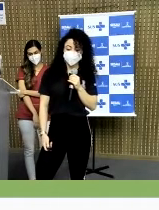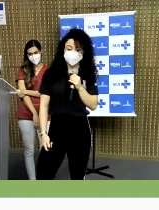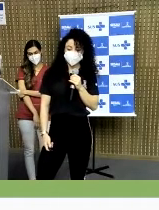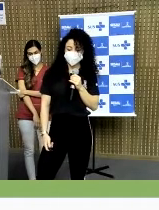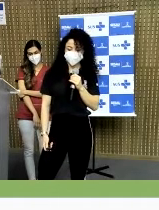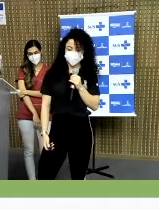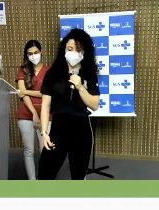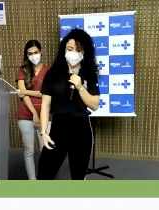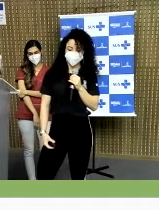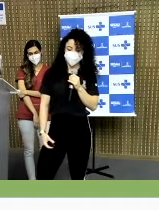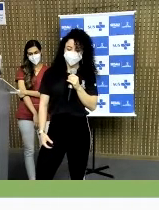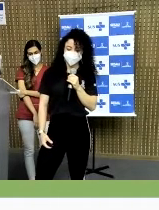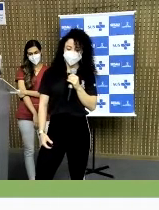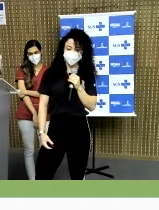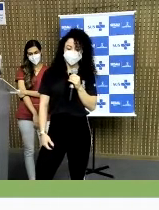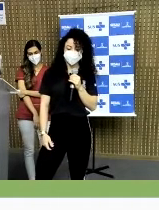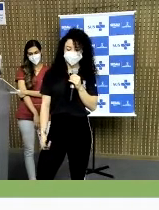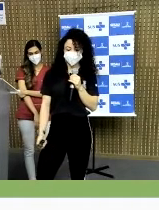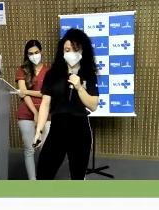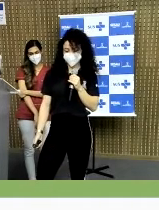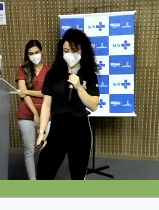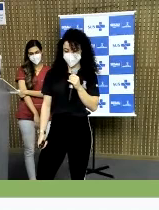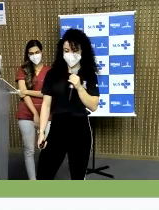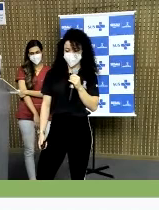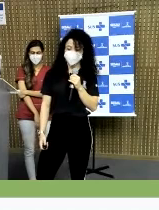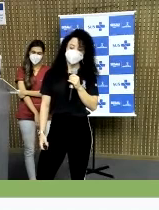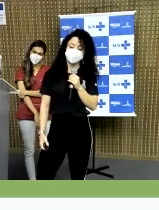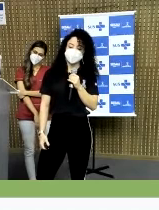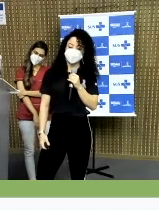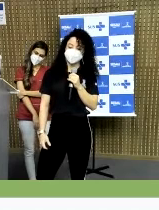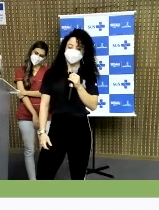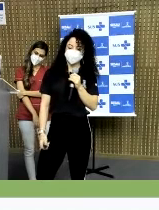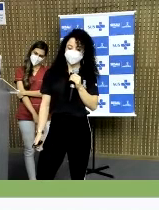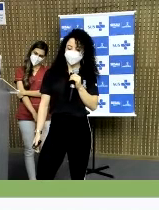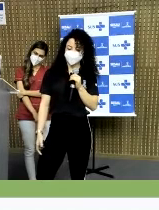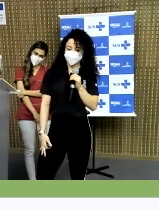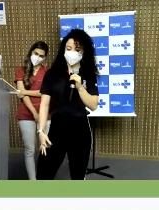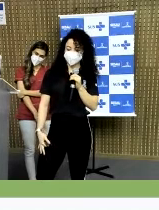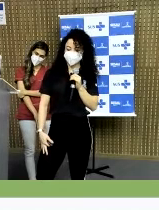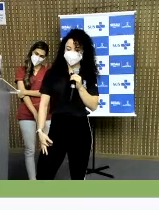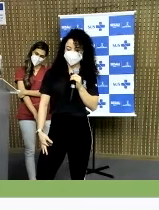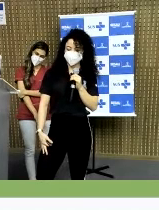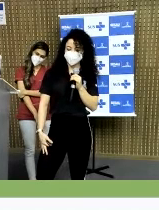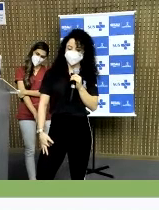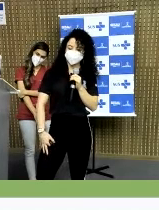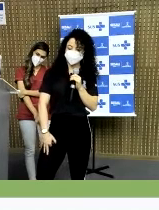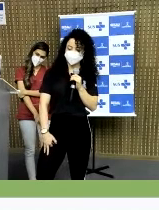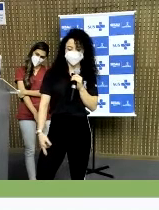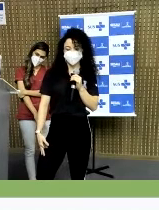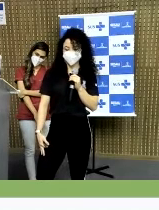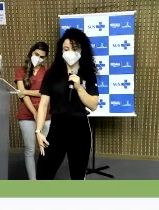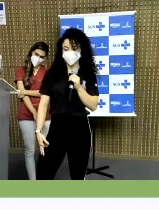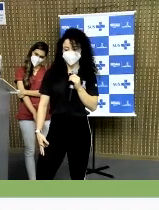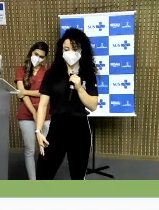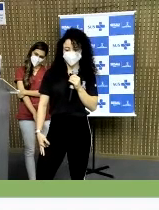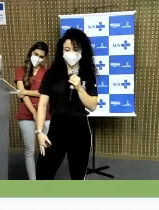2021, 6%. Em relação à consulta de puerpério, em 2020 foram 25%, e